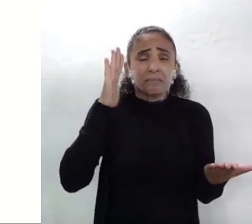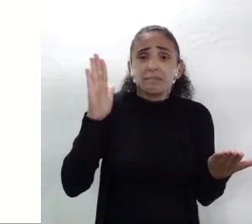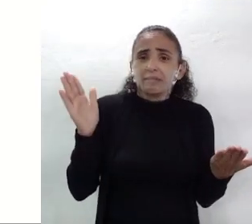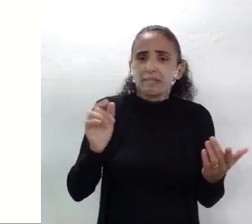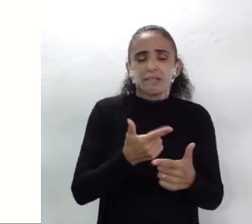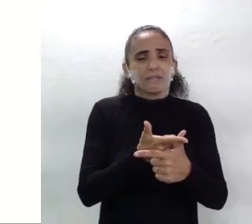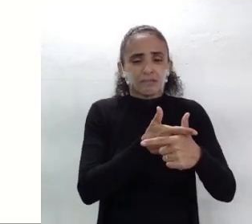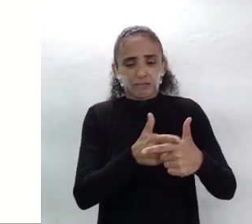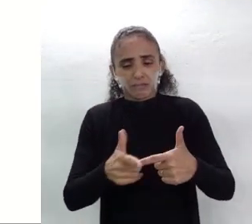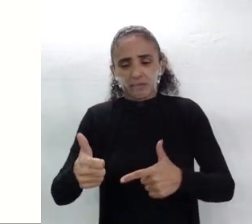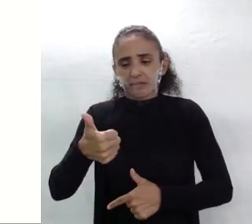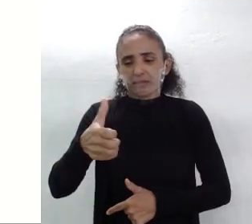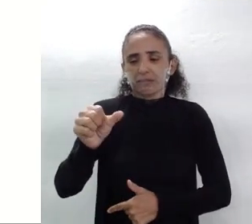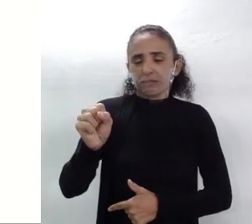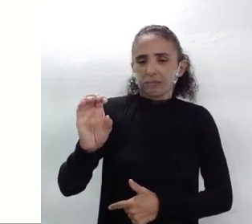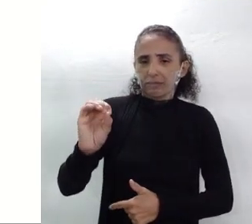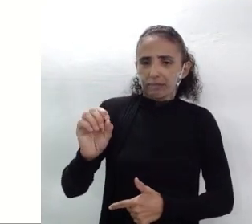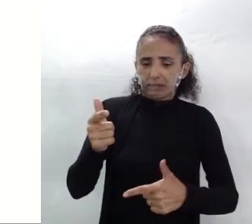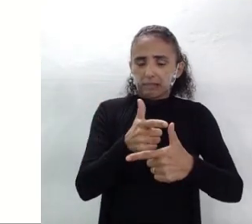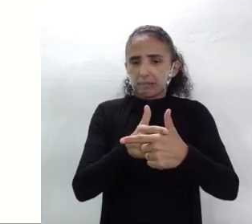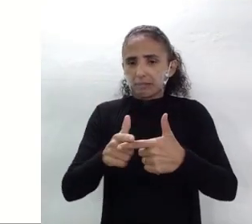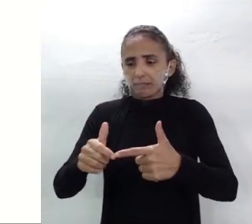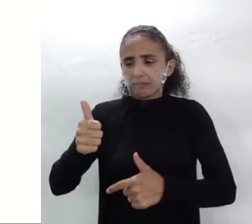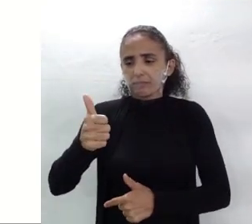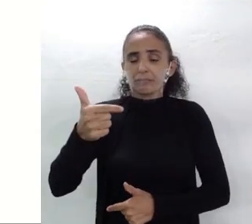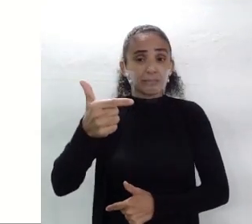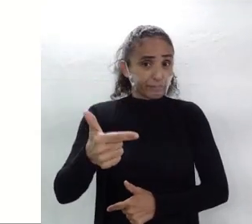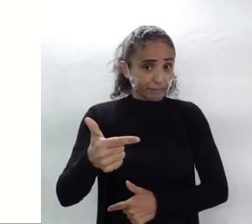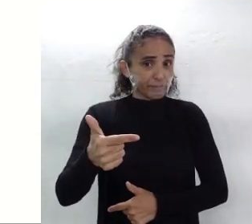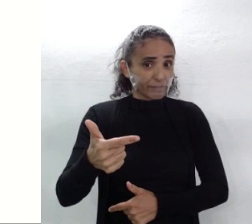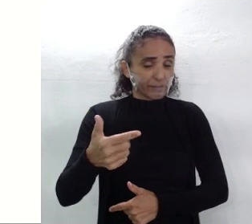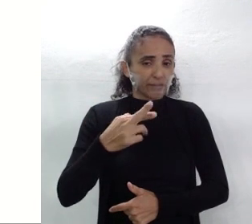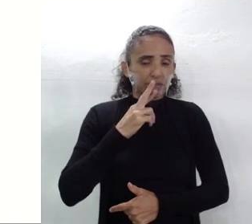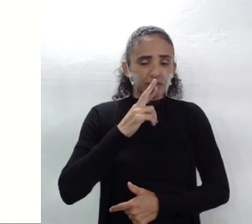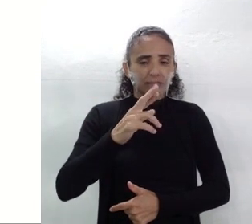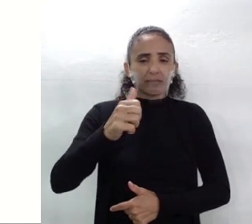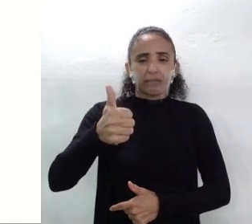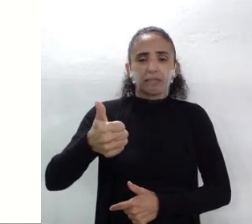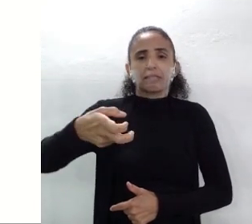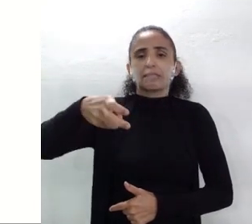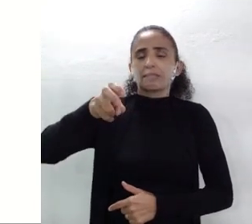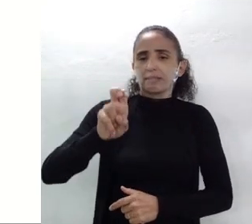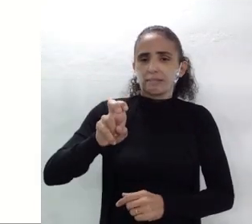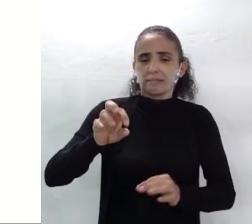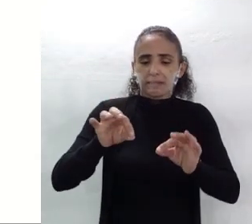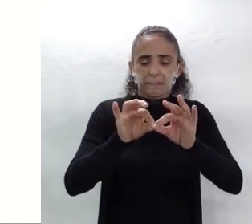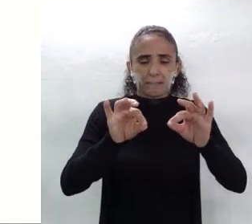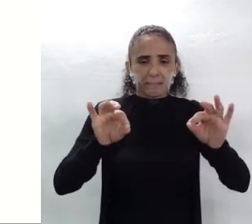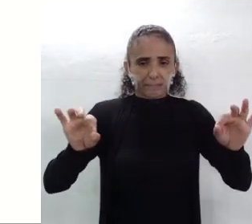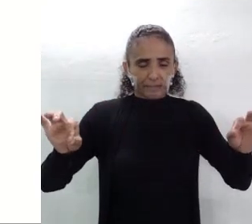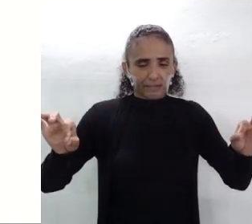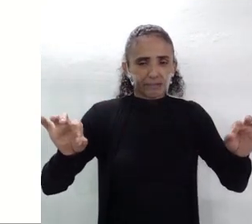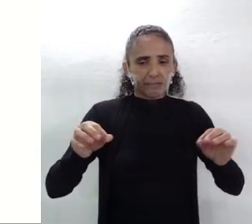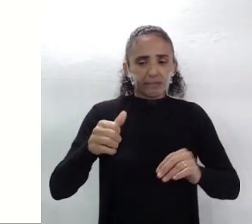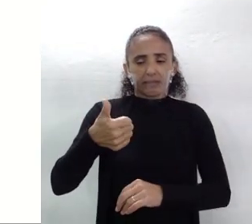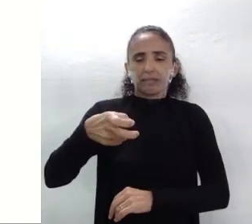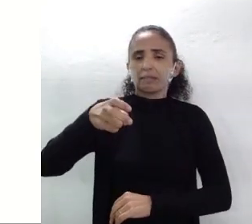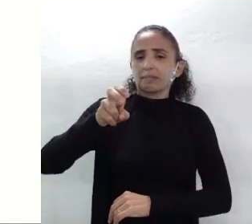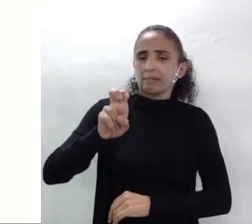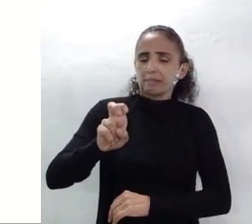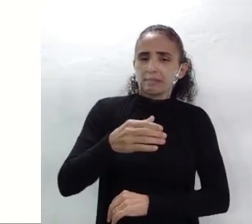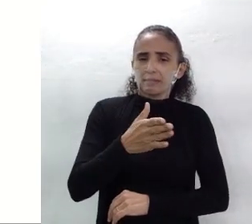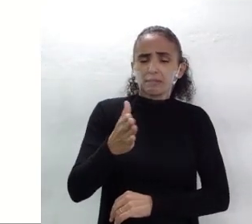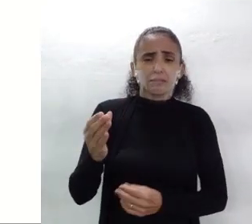divide 180 dividido por 12 vai ficar 15. Então, ó, o perímetro aí, o valor do x é 15.